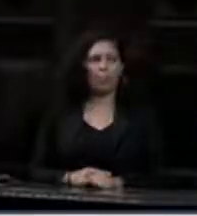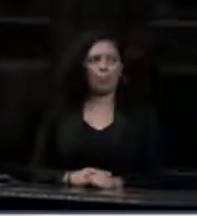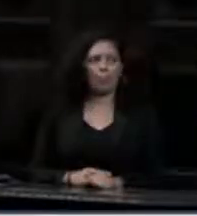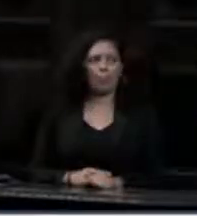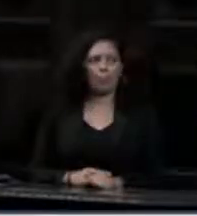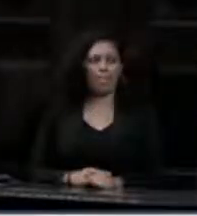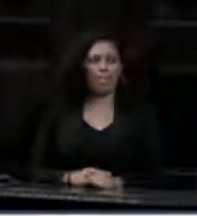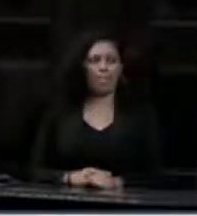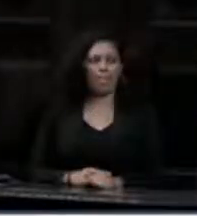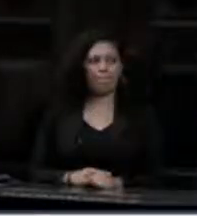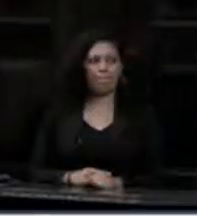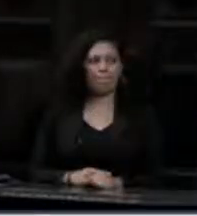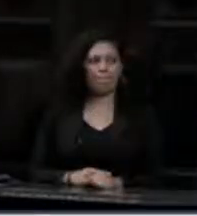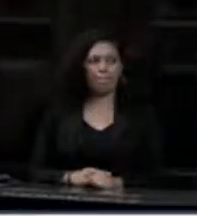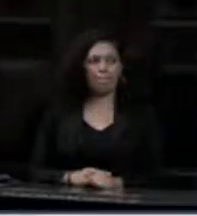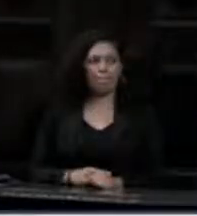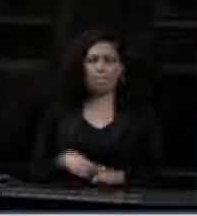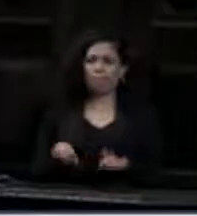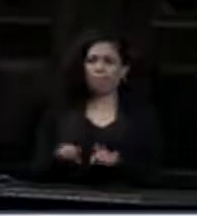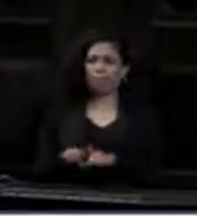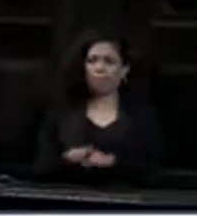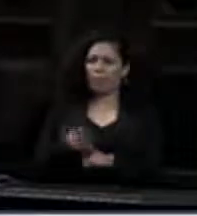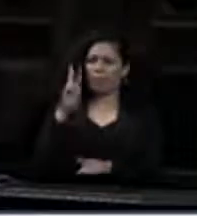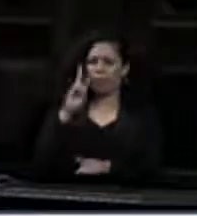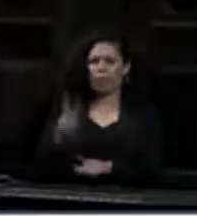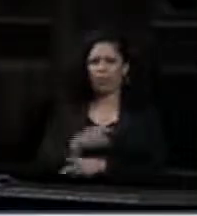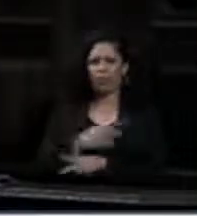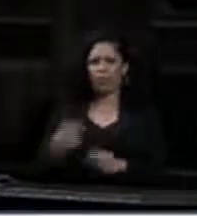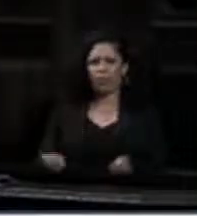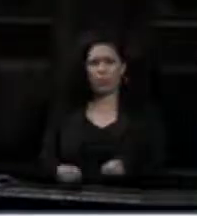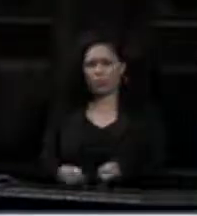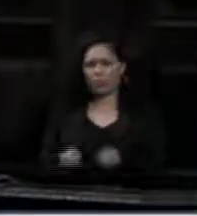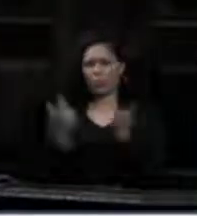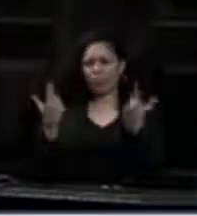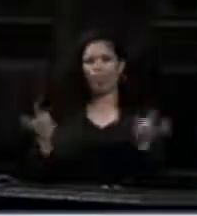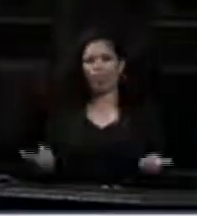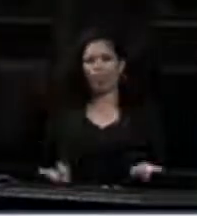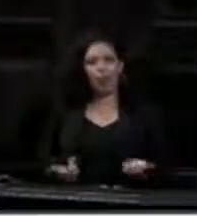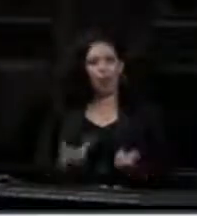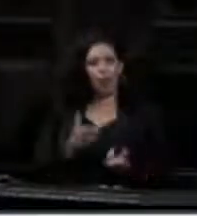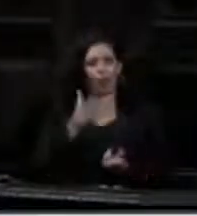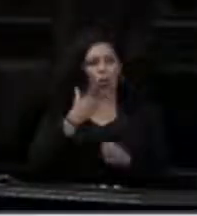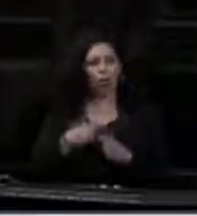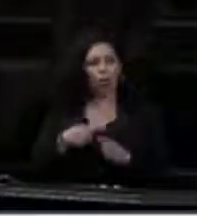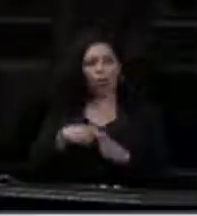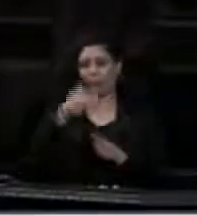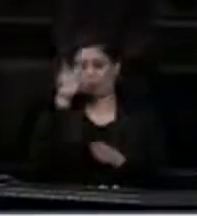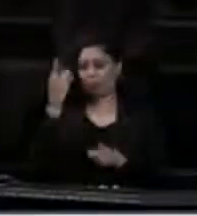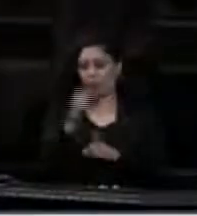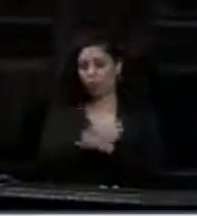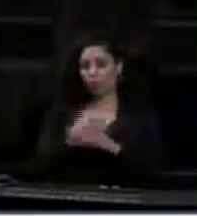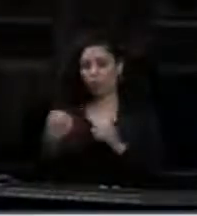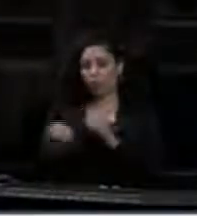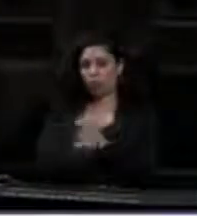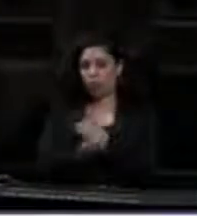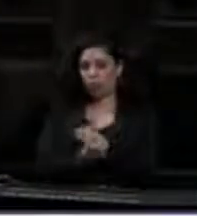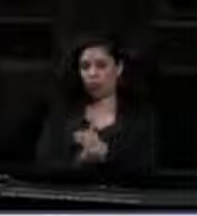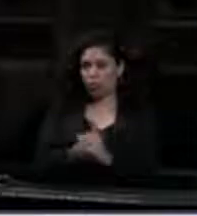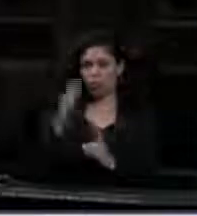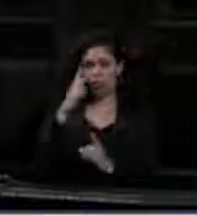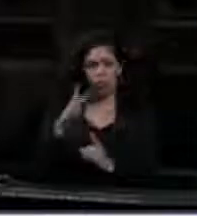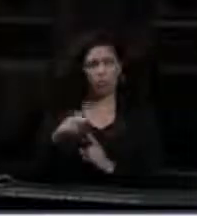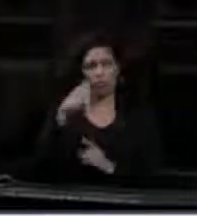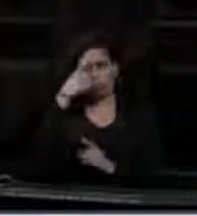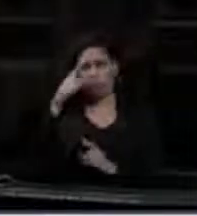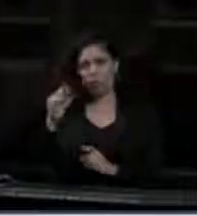fato extraordinário que o cidadão quando se torna candidato ele